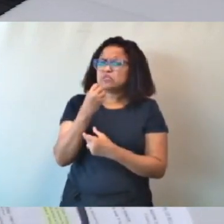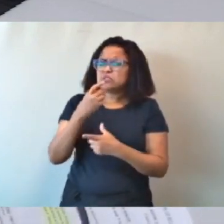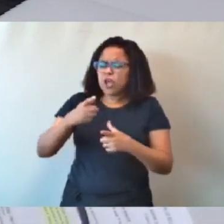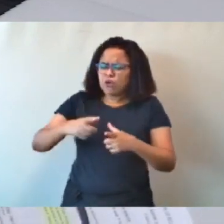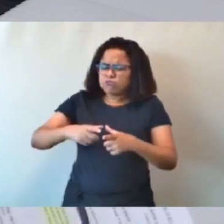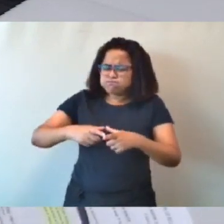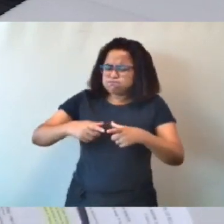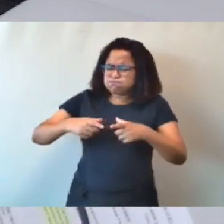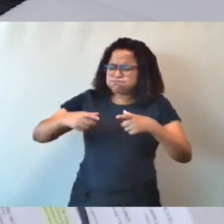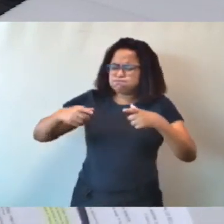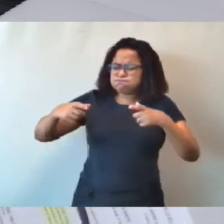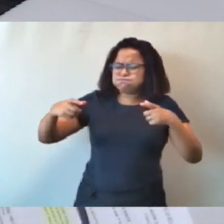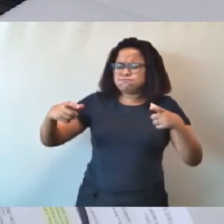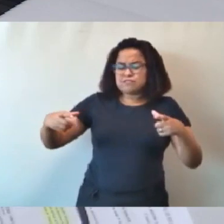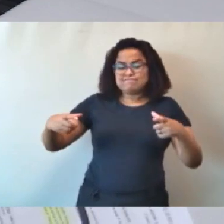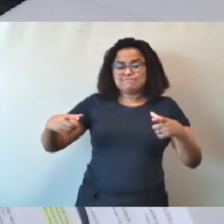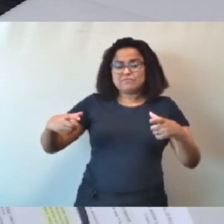de ruas.